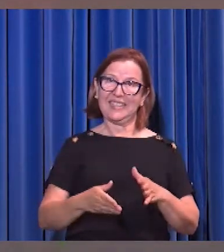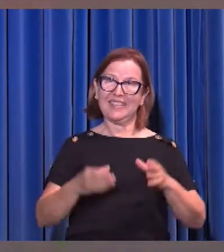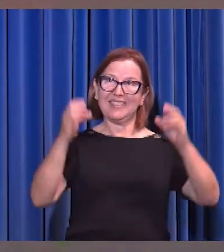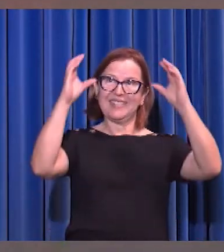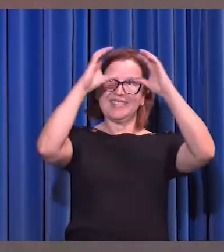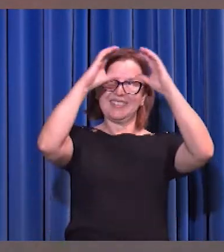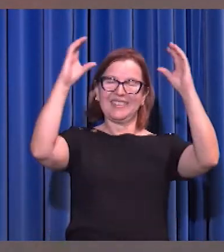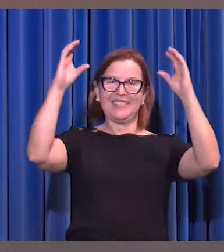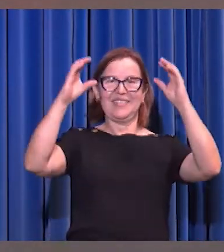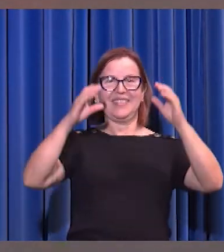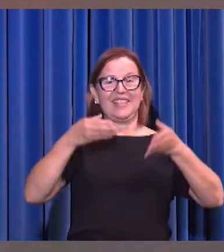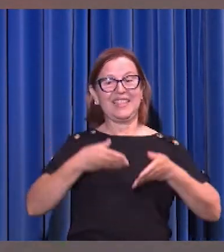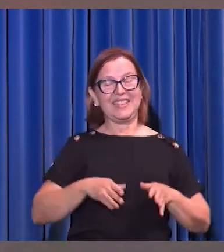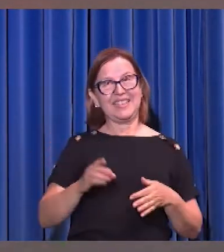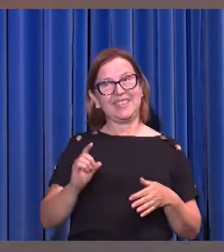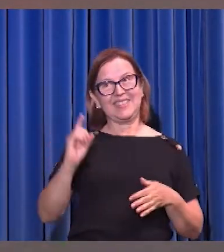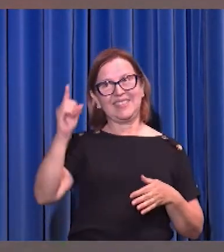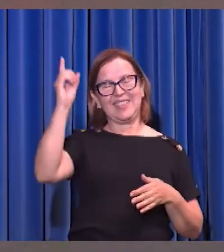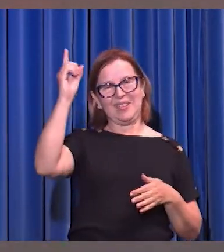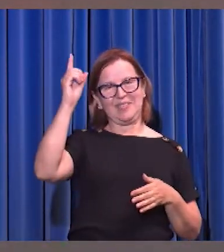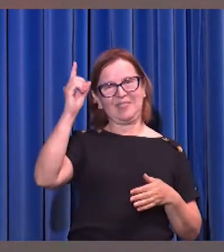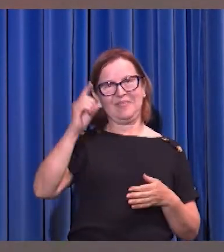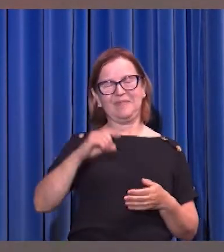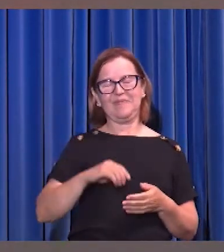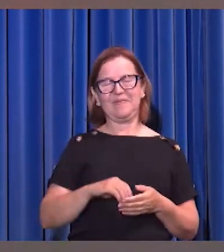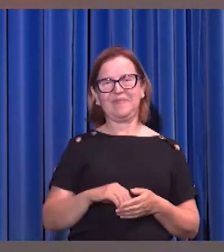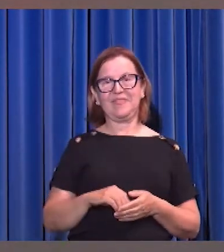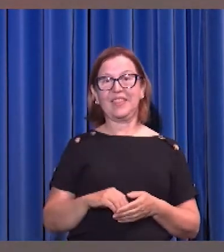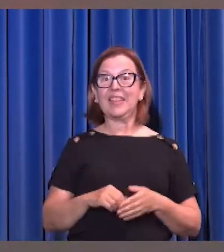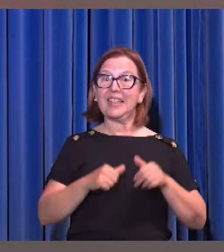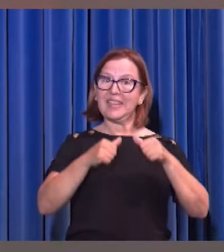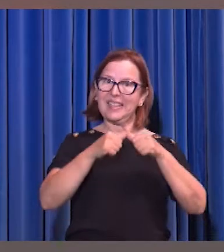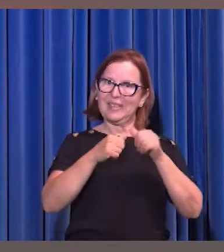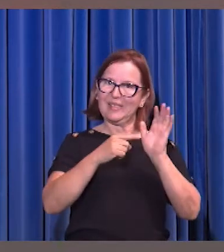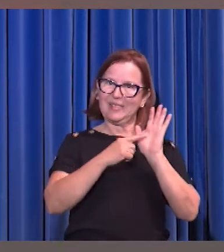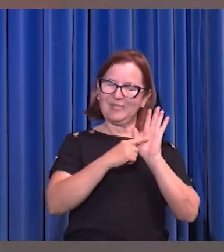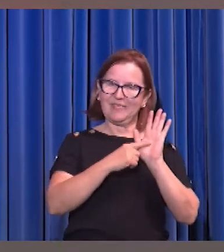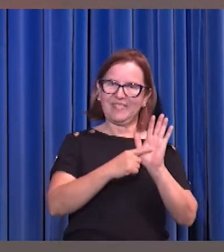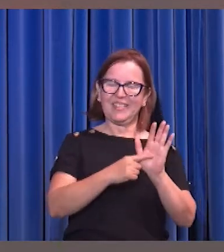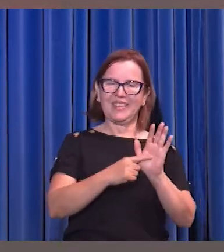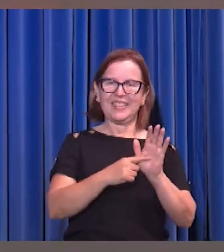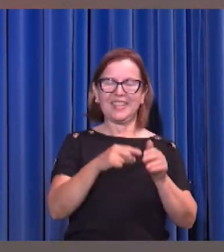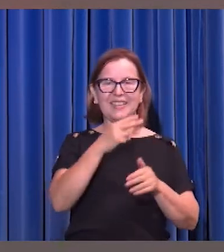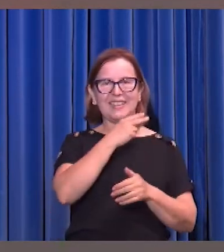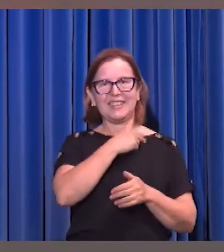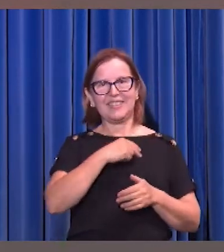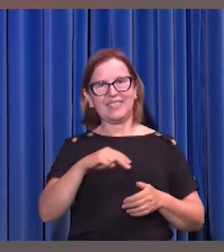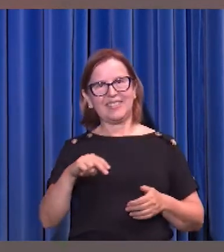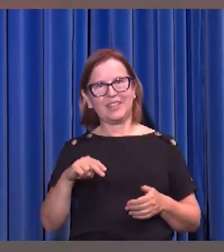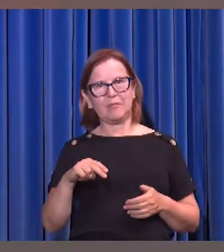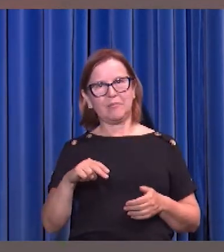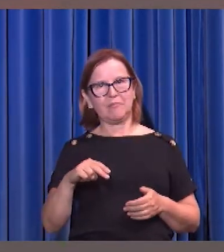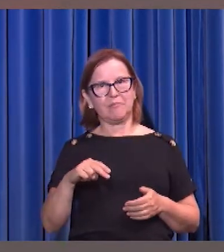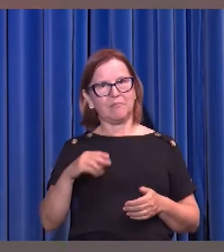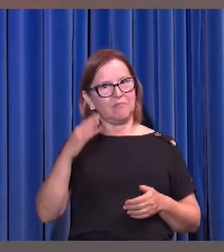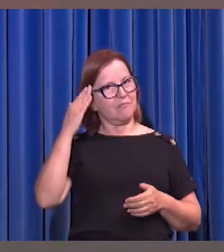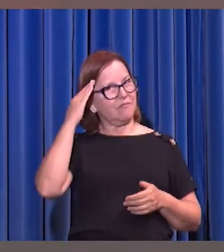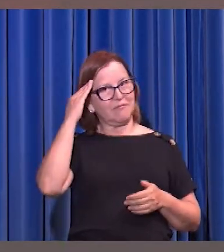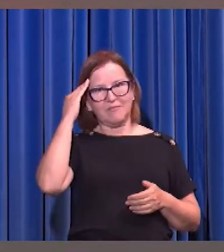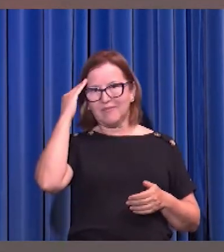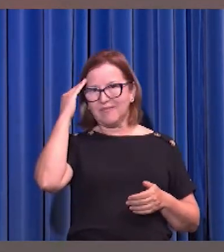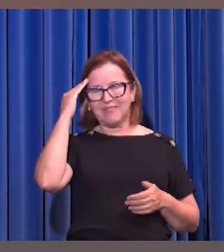ter conhecimento. Isso mostra, então, que Nicodemos não entendeu o ponto de